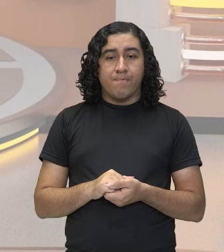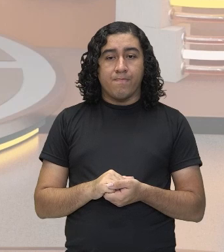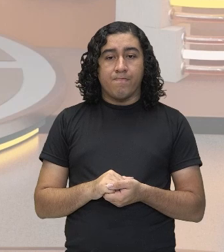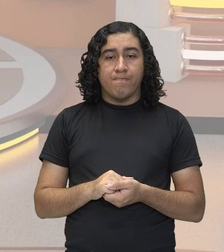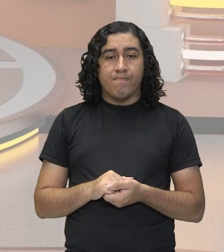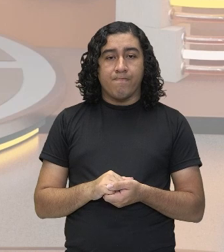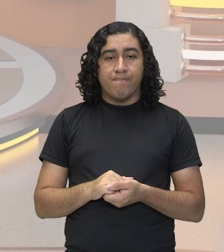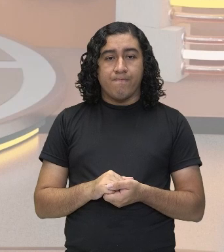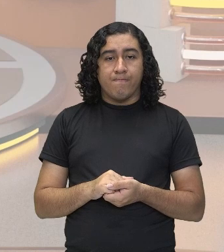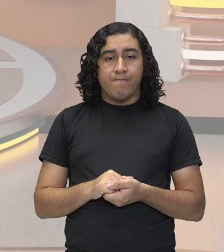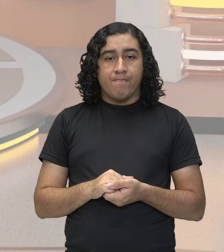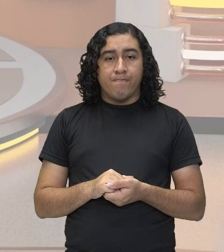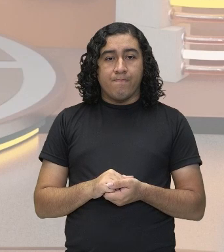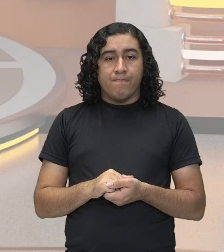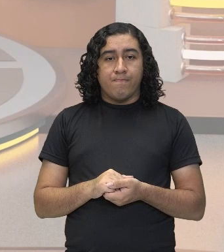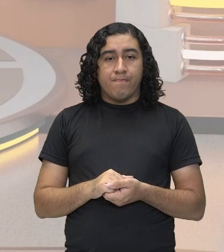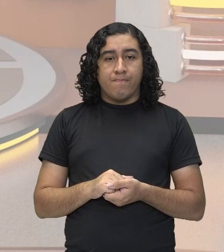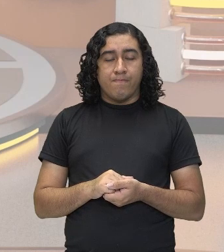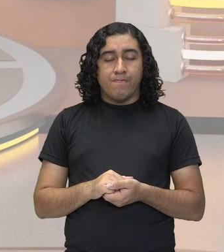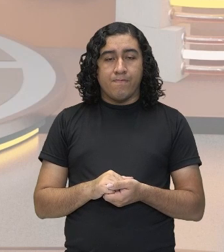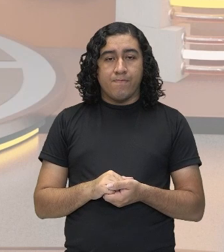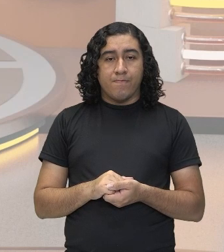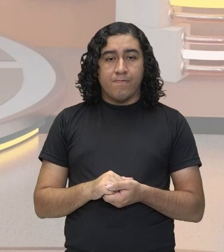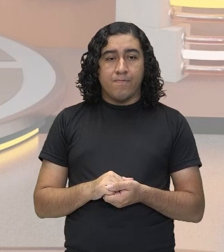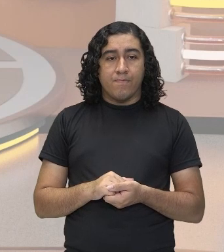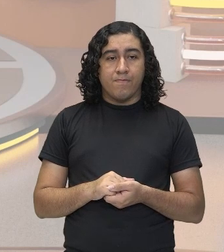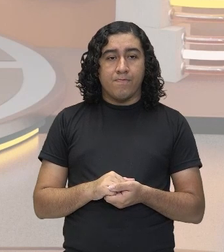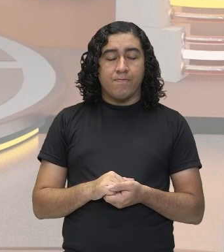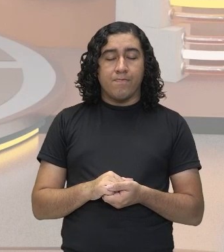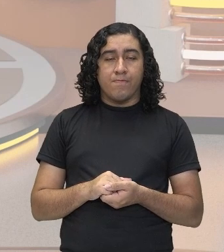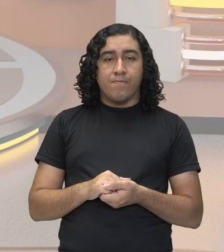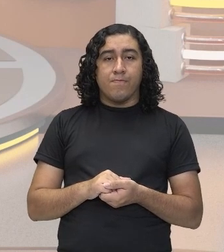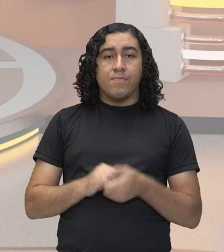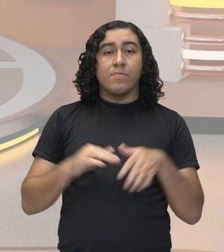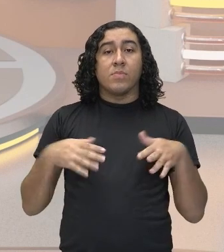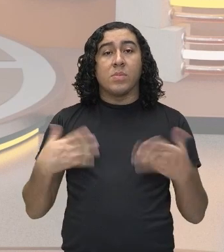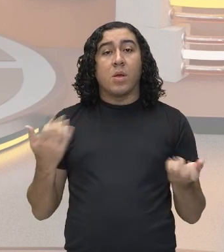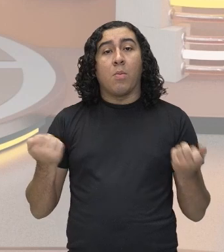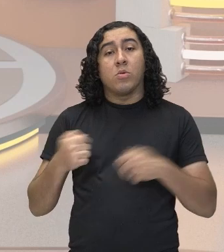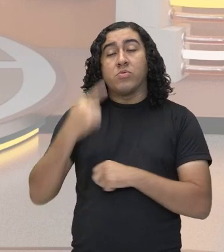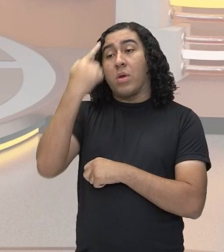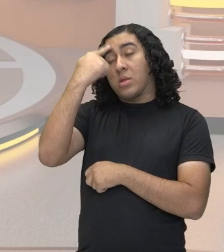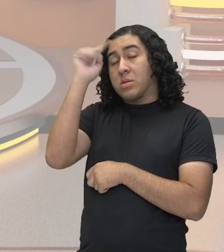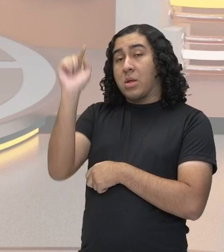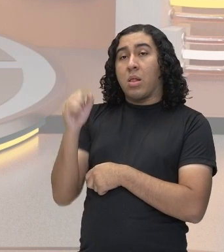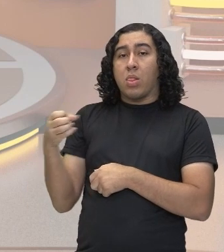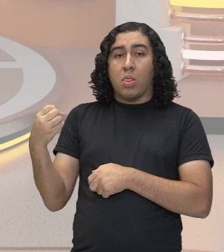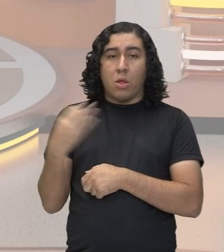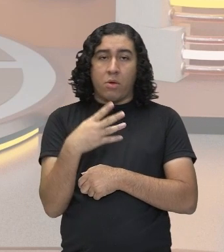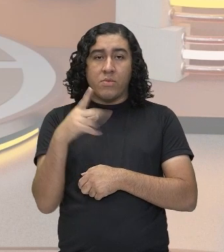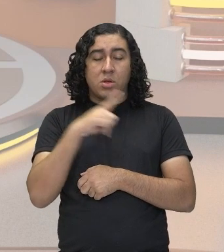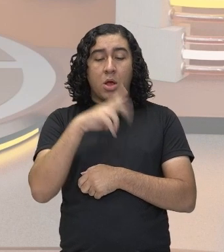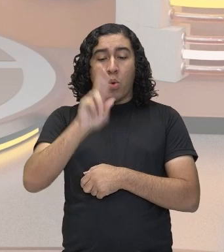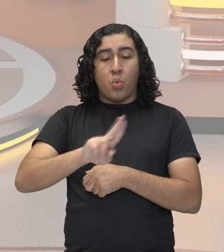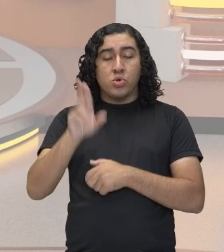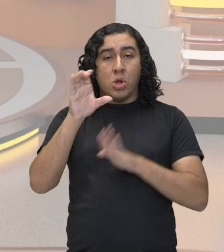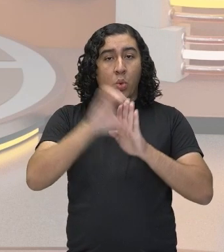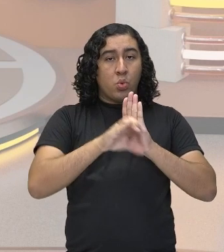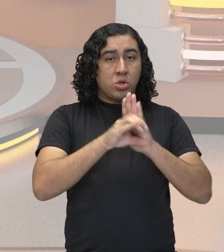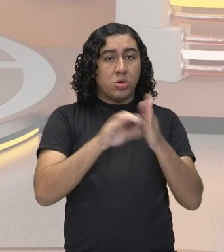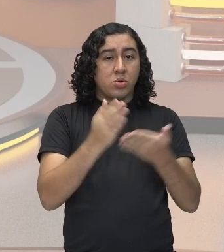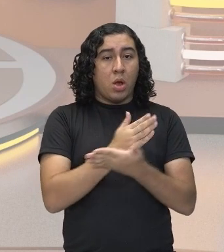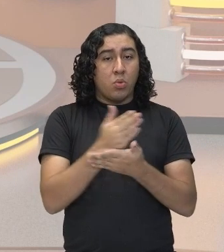Então, para destrinchar essa ideia, ele vai fazer o quê? Ele vai utilizar alguns conceitos, ele vai criar